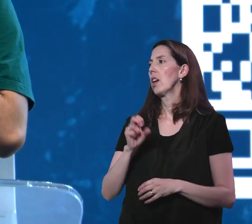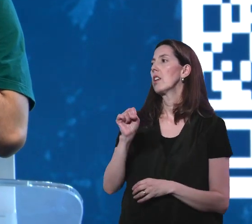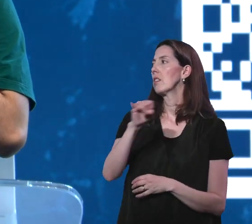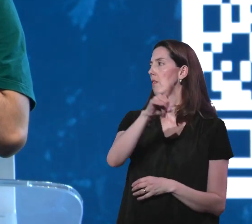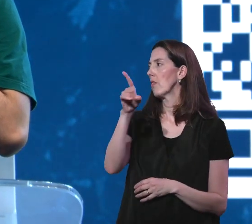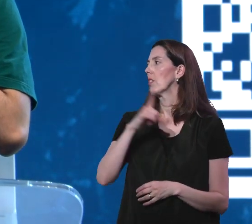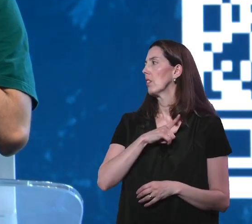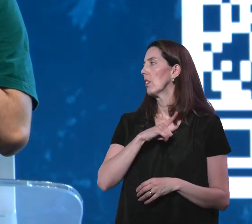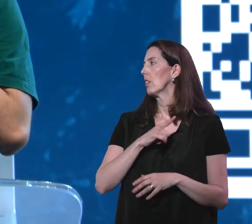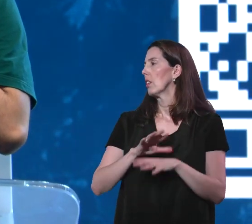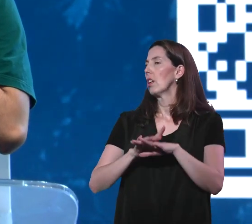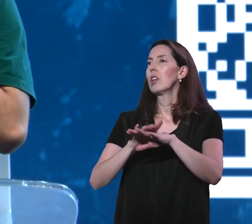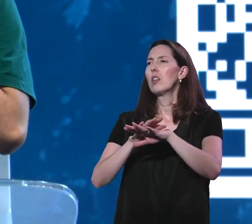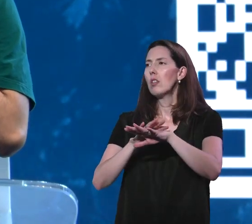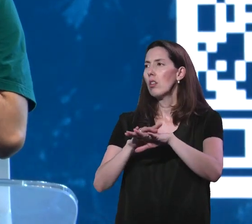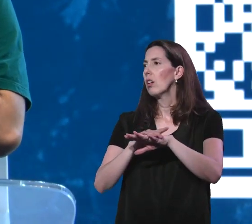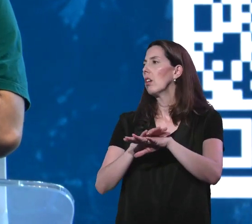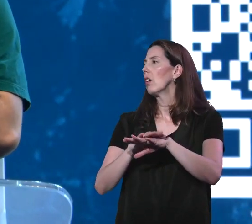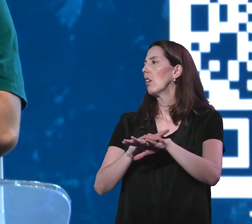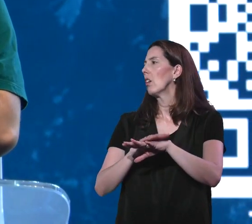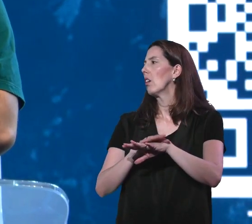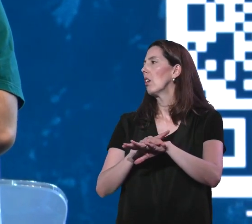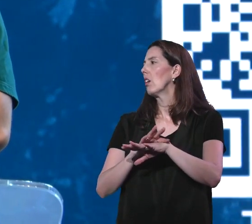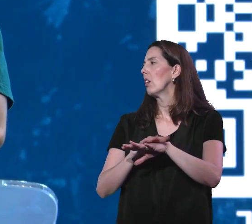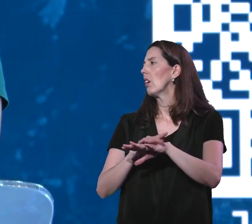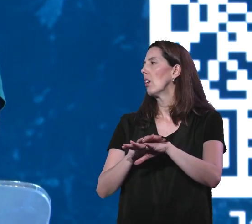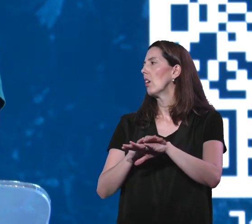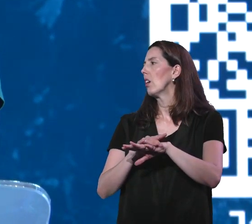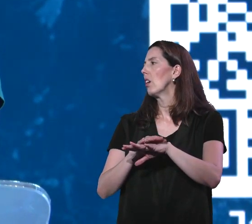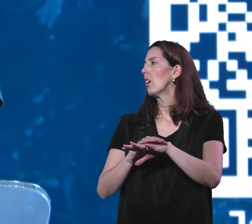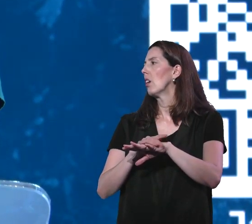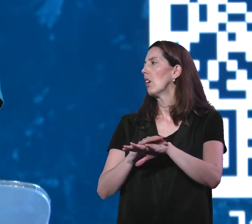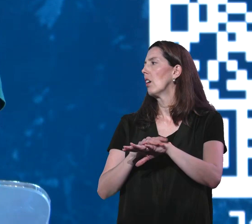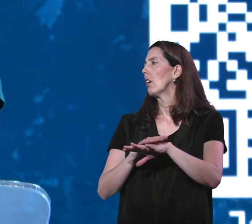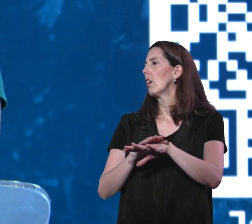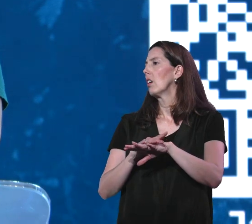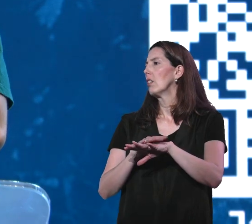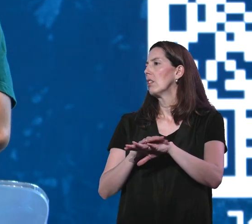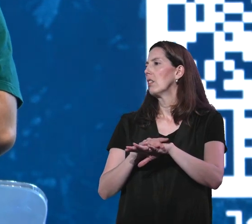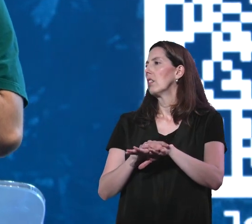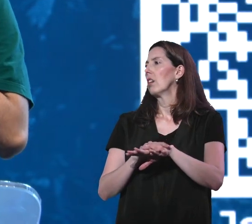venha. O rio de cura de Deus está neste lugar. Venha,